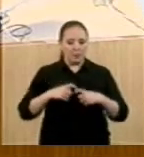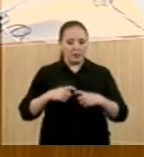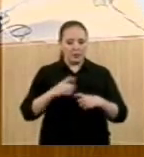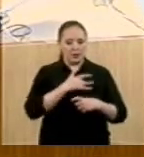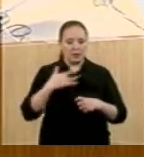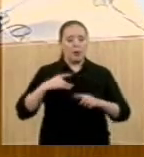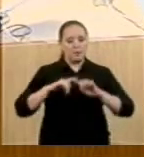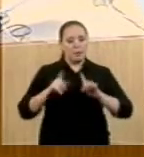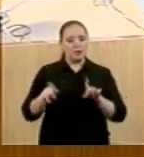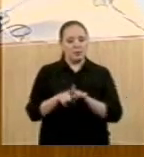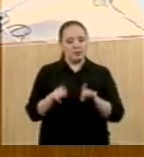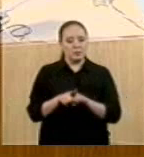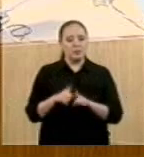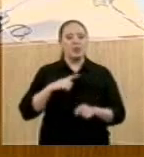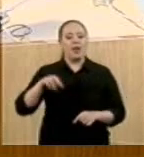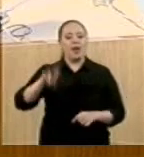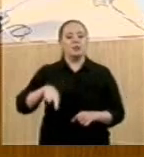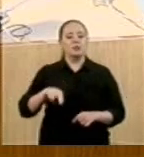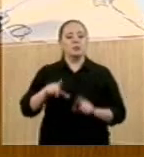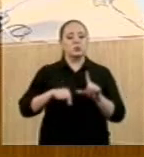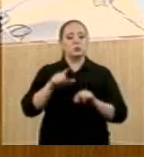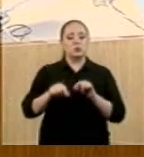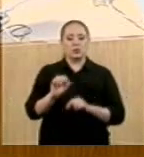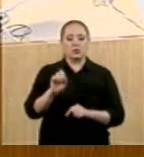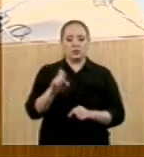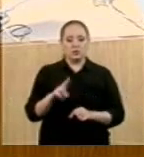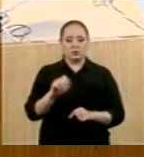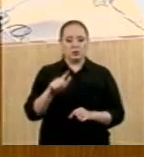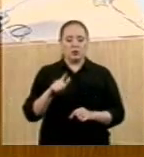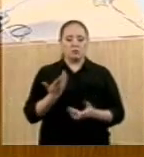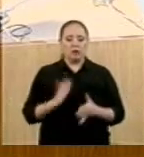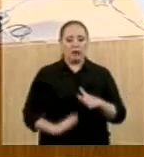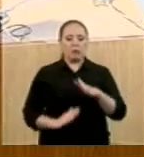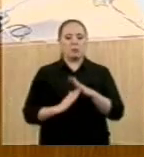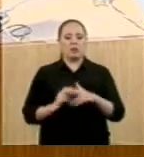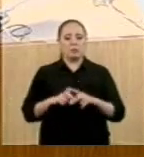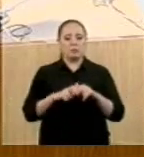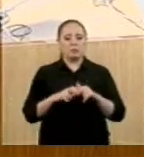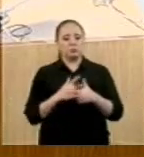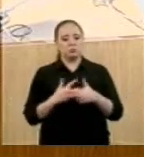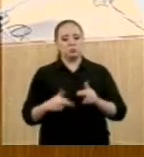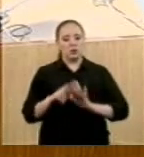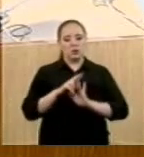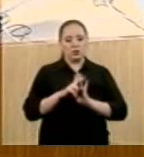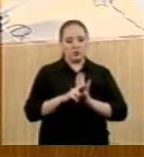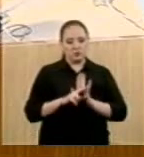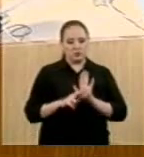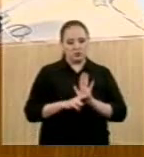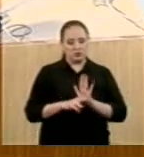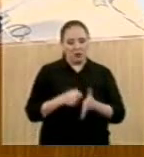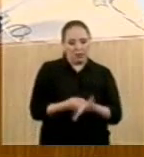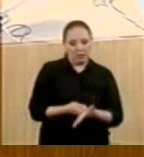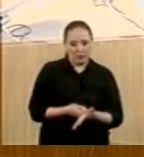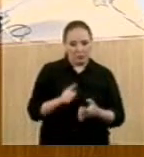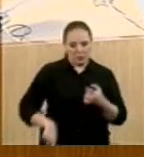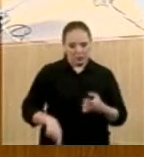mas encontram-se pela razão da orientação sexual limitados pelas previsões normativas ora impugnadas.